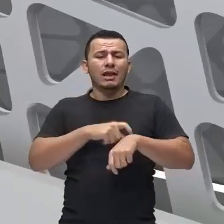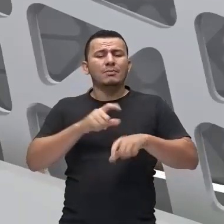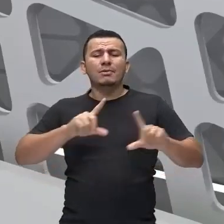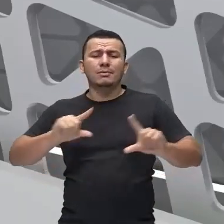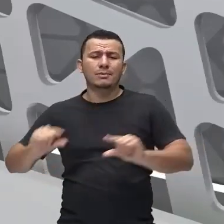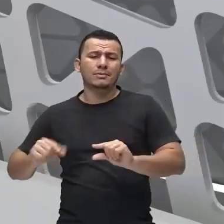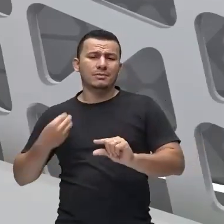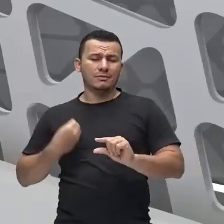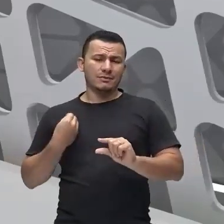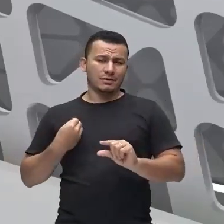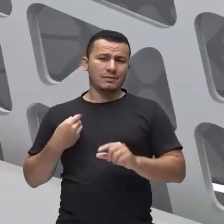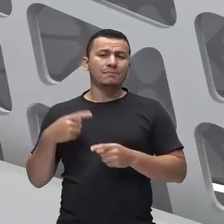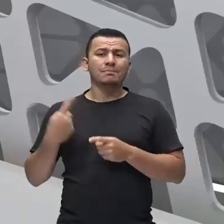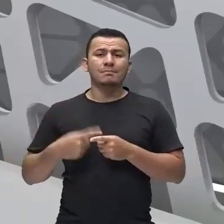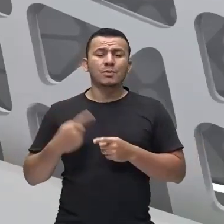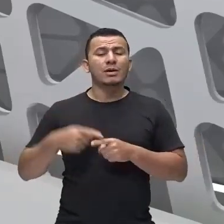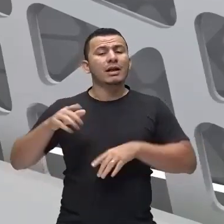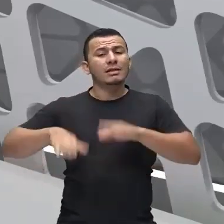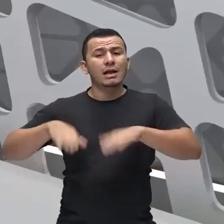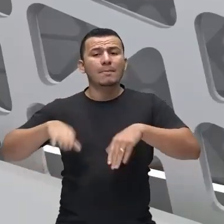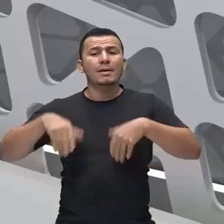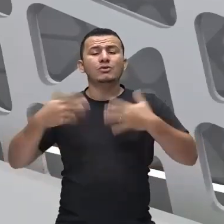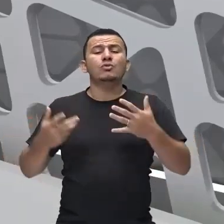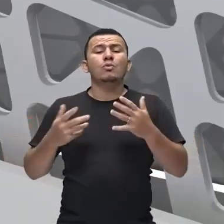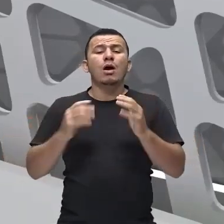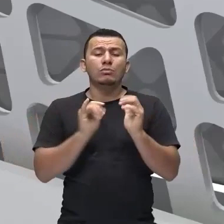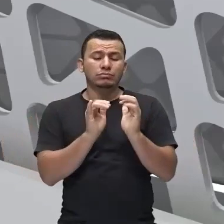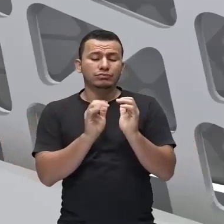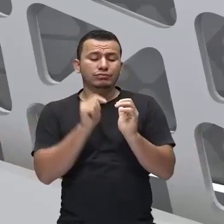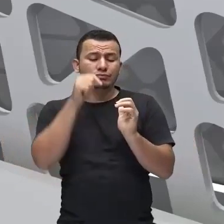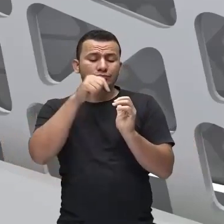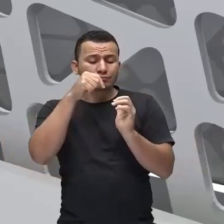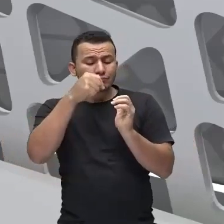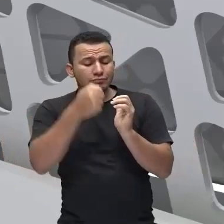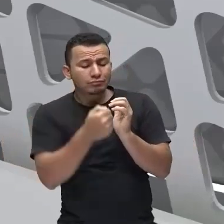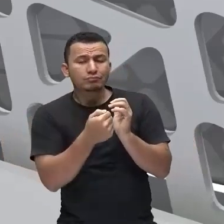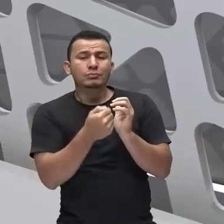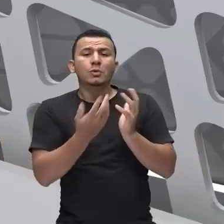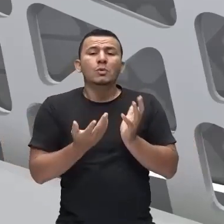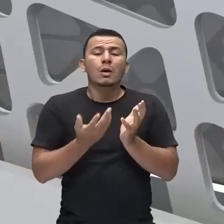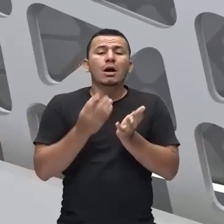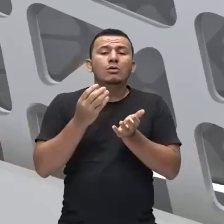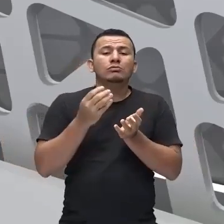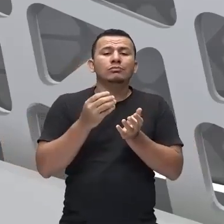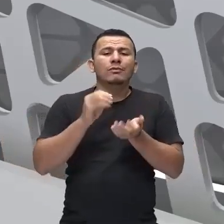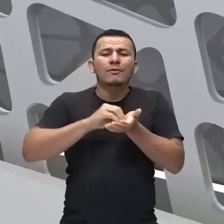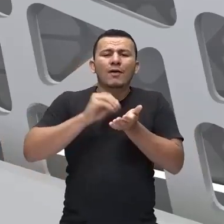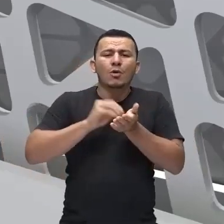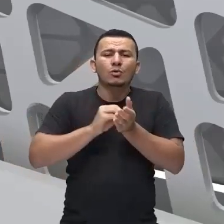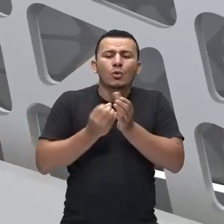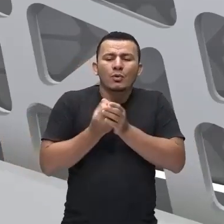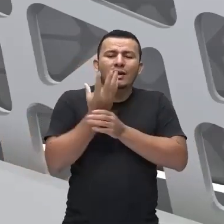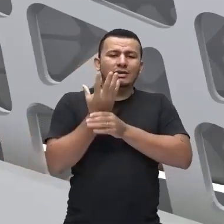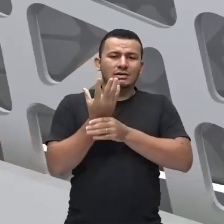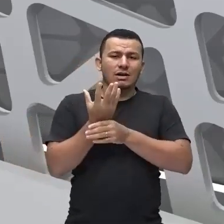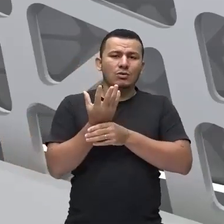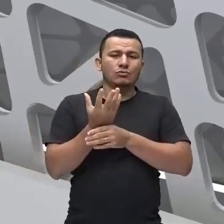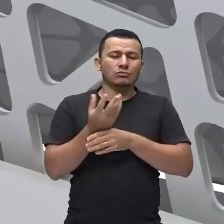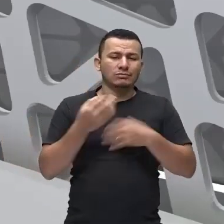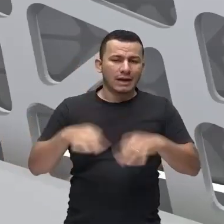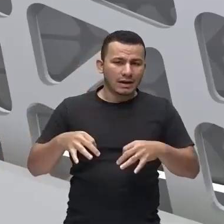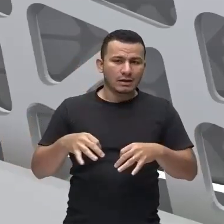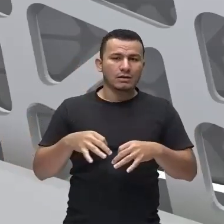reduzida, porque dependendo de qual parte do encéfalo não foi formada